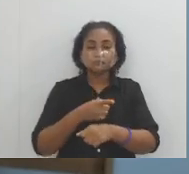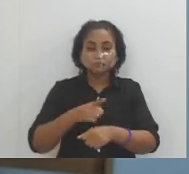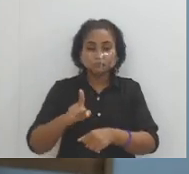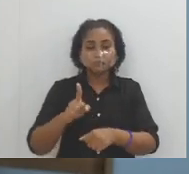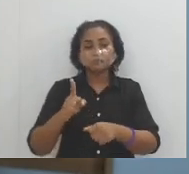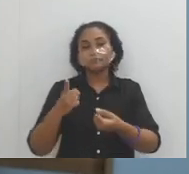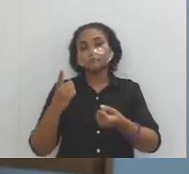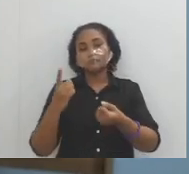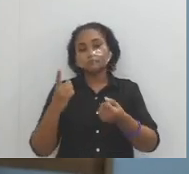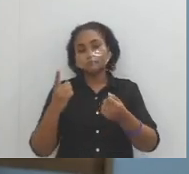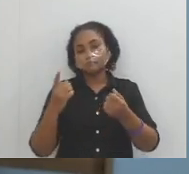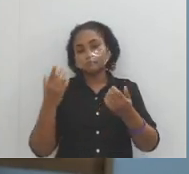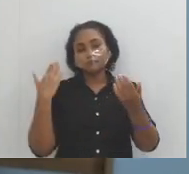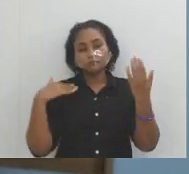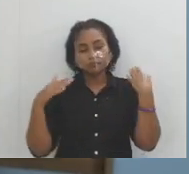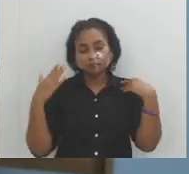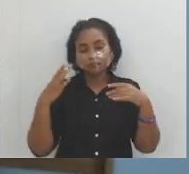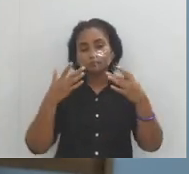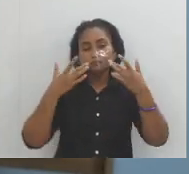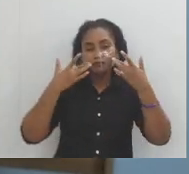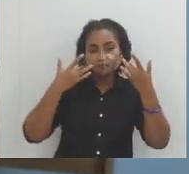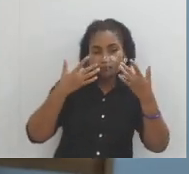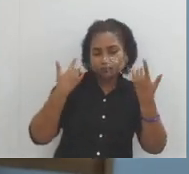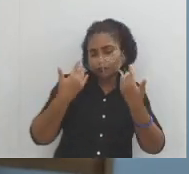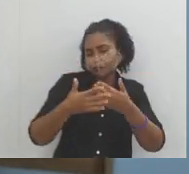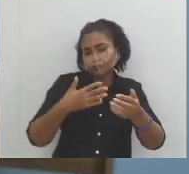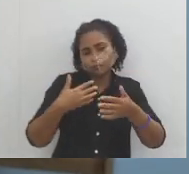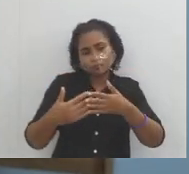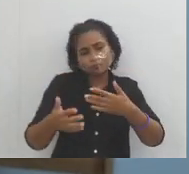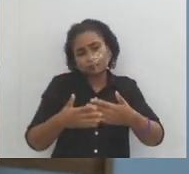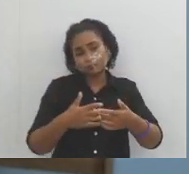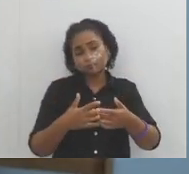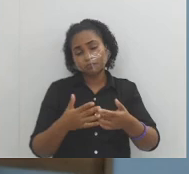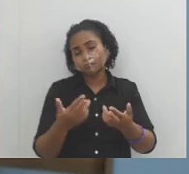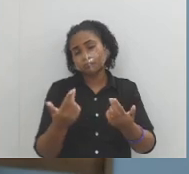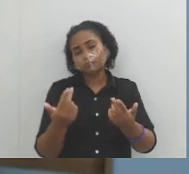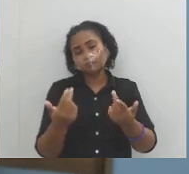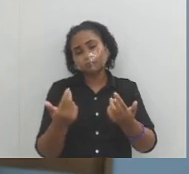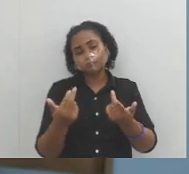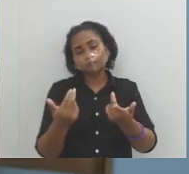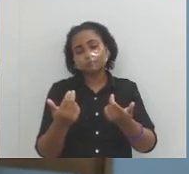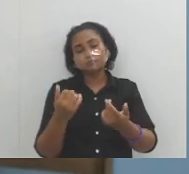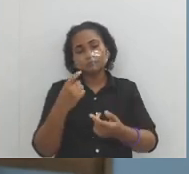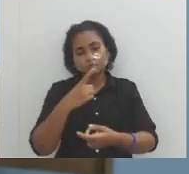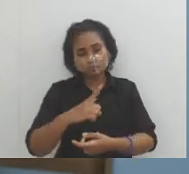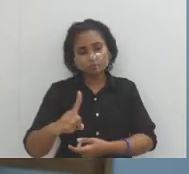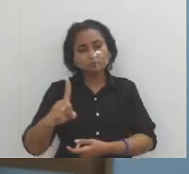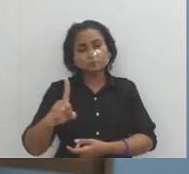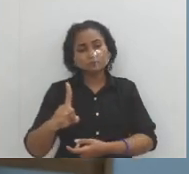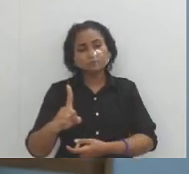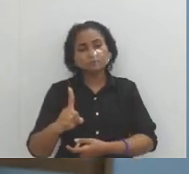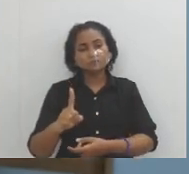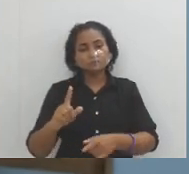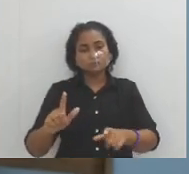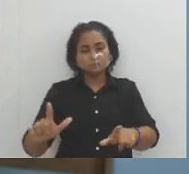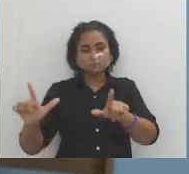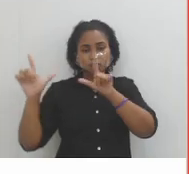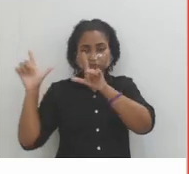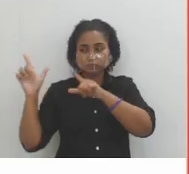ao parque, enfim, tá certo? A mesma coisa é o verbo ir. E essa, corta para o